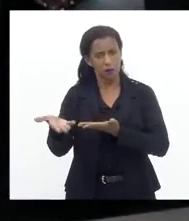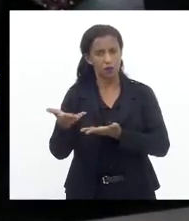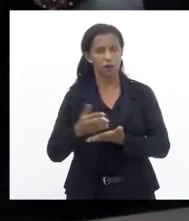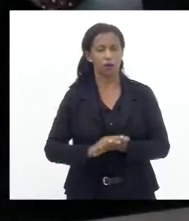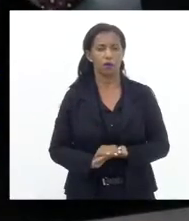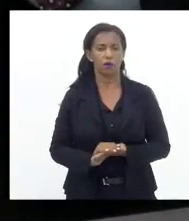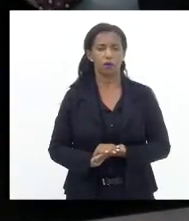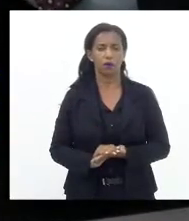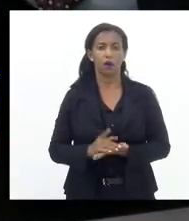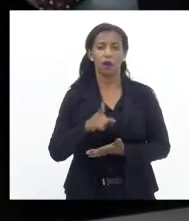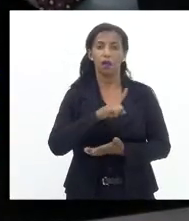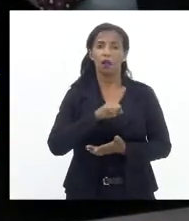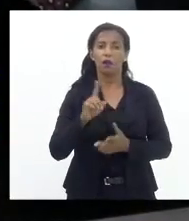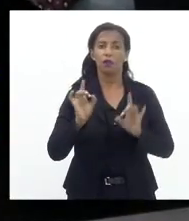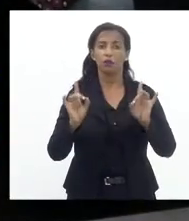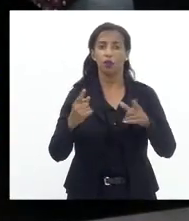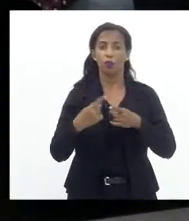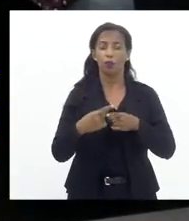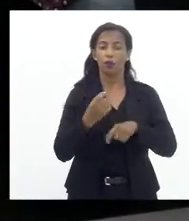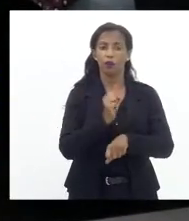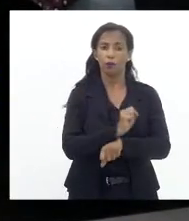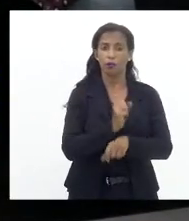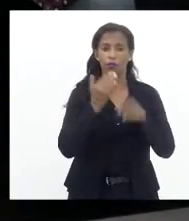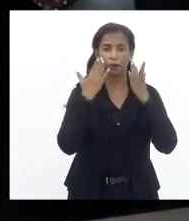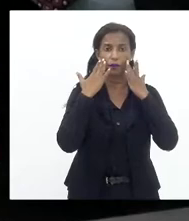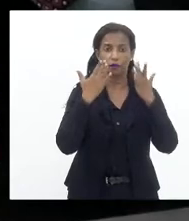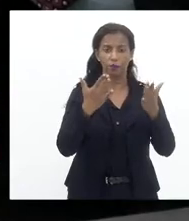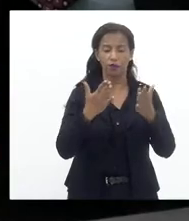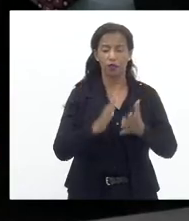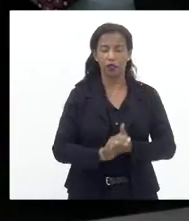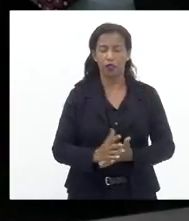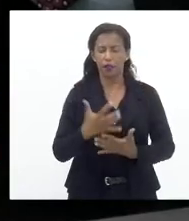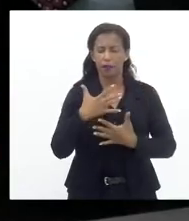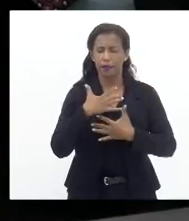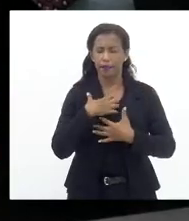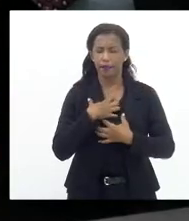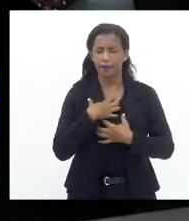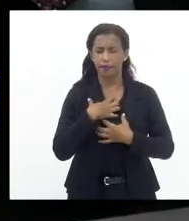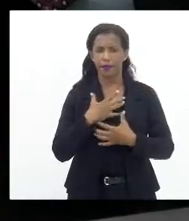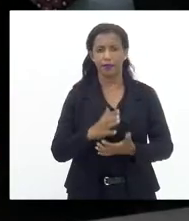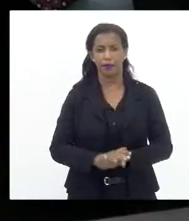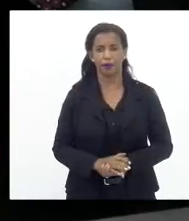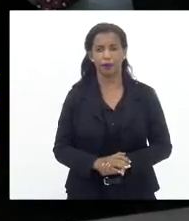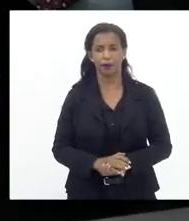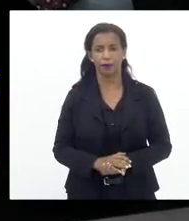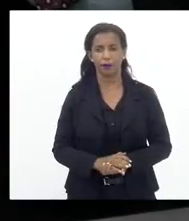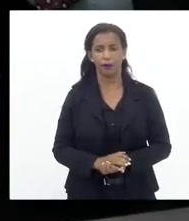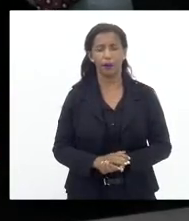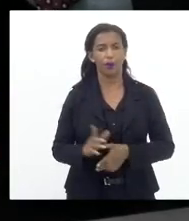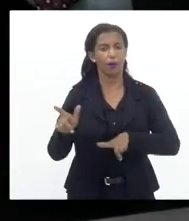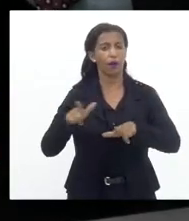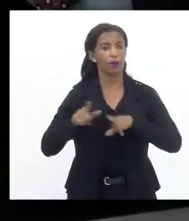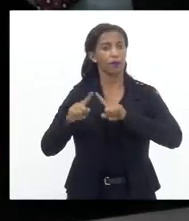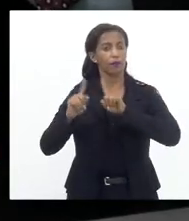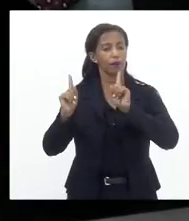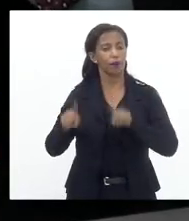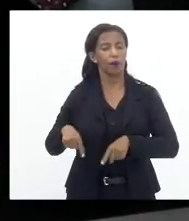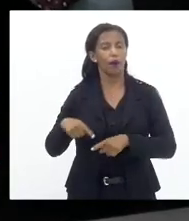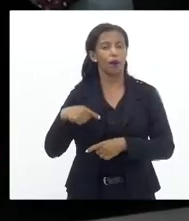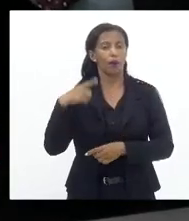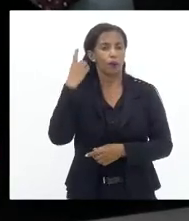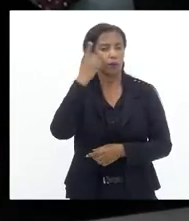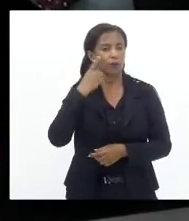não só porque vamos aguardar aí a manifestação e me sinto como como servidora pública como